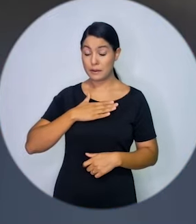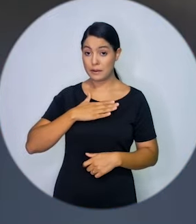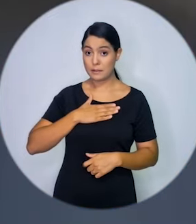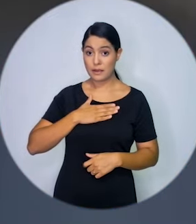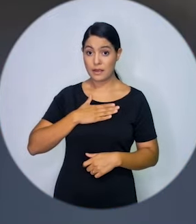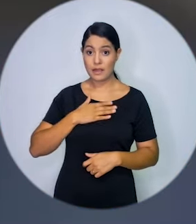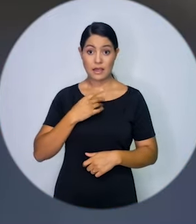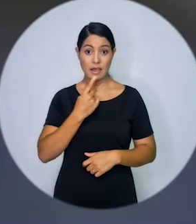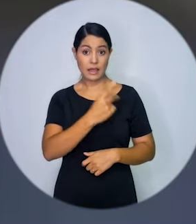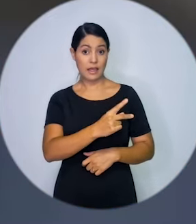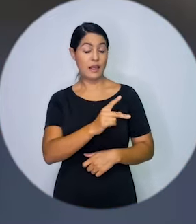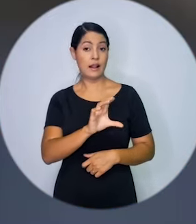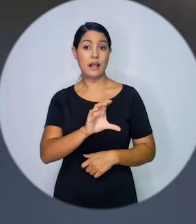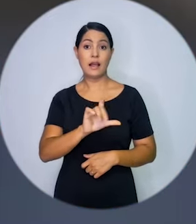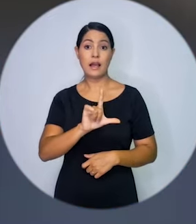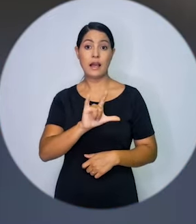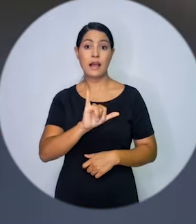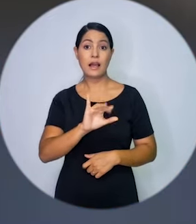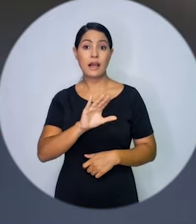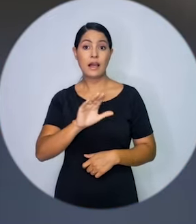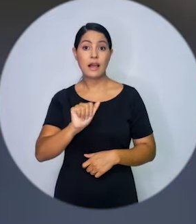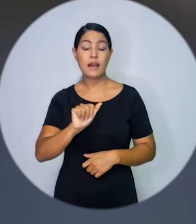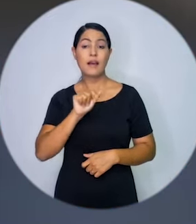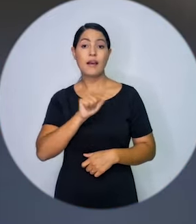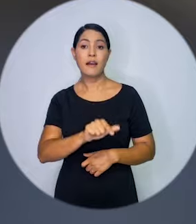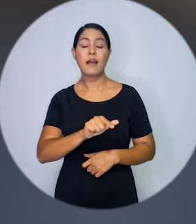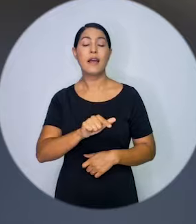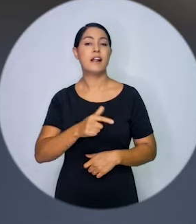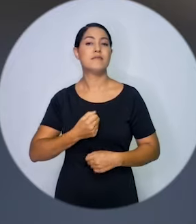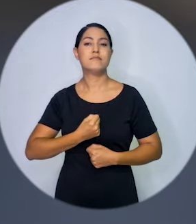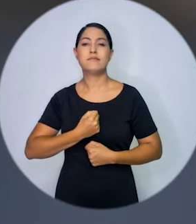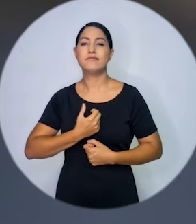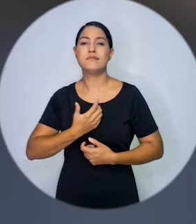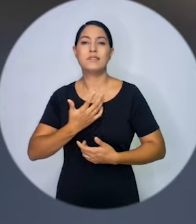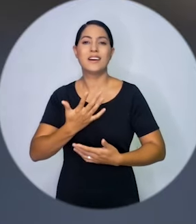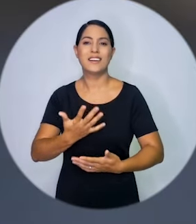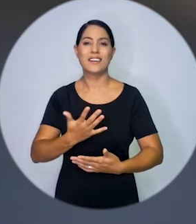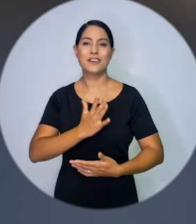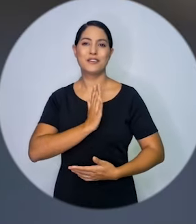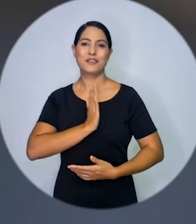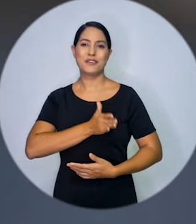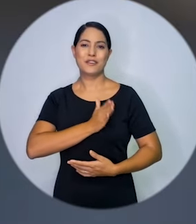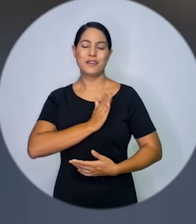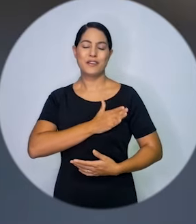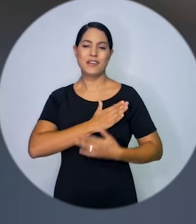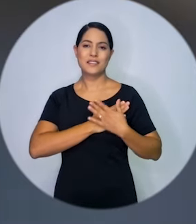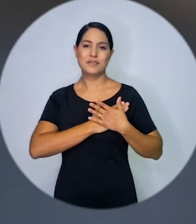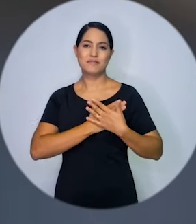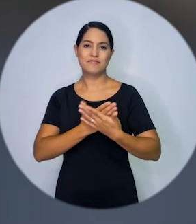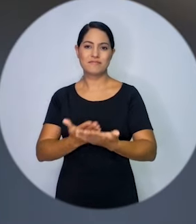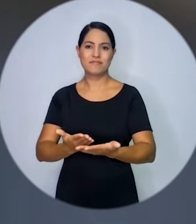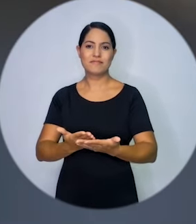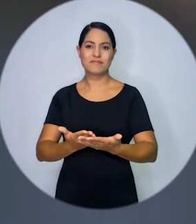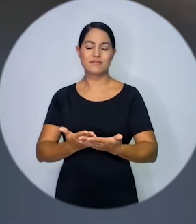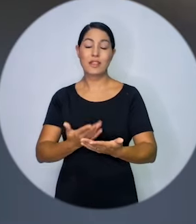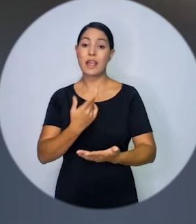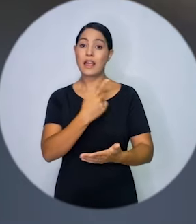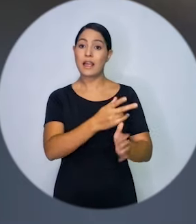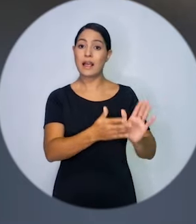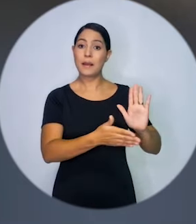Cléia Carpe, ou Dinda, é isso, é total coração e entrega naquilo que ela se propõe.